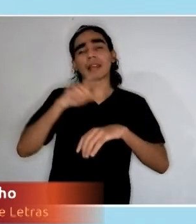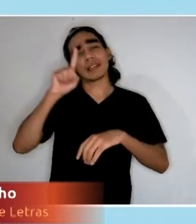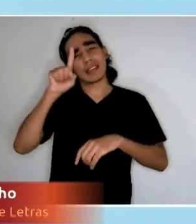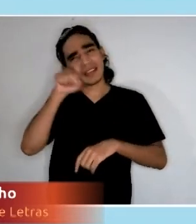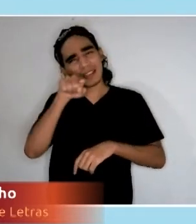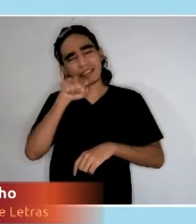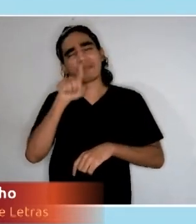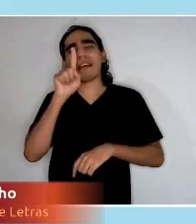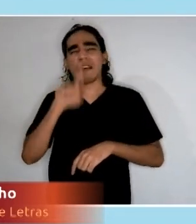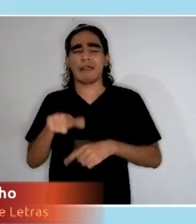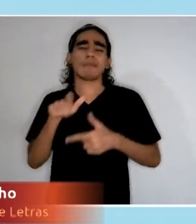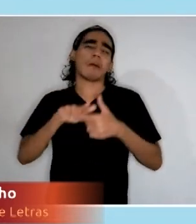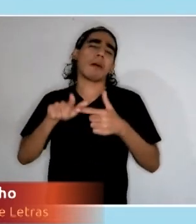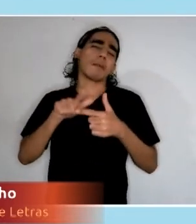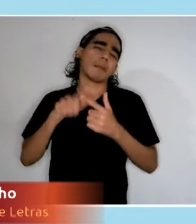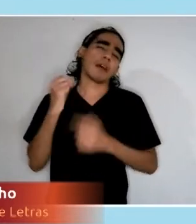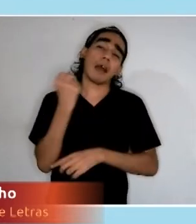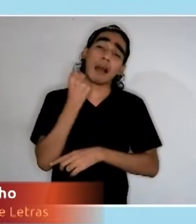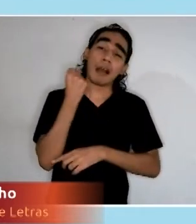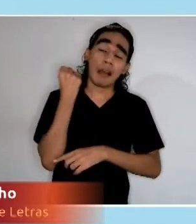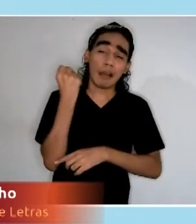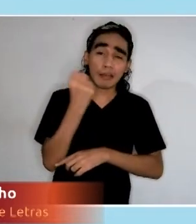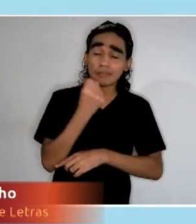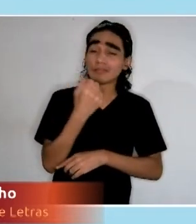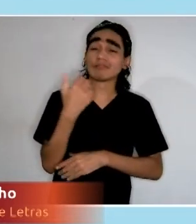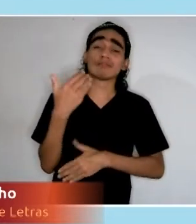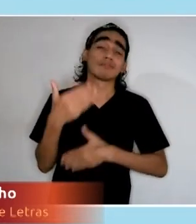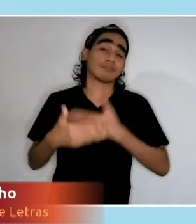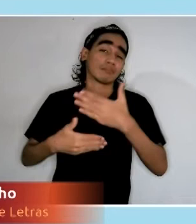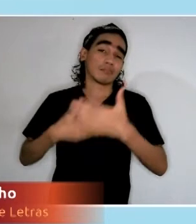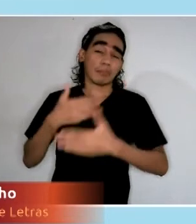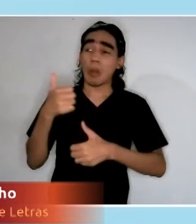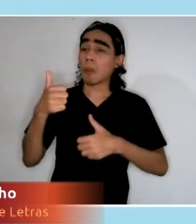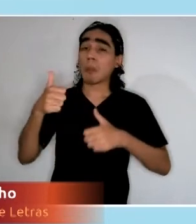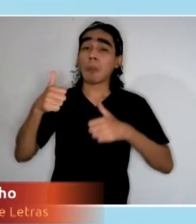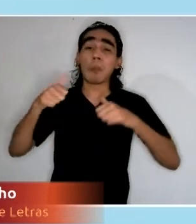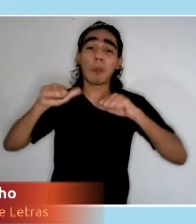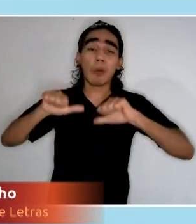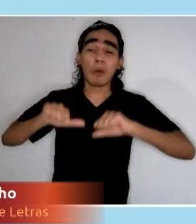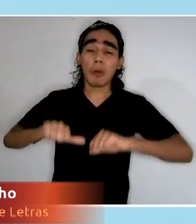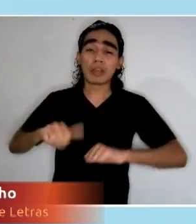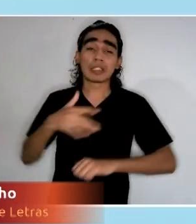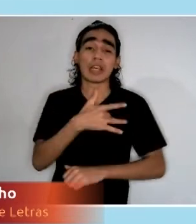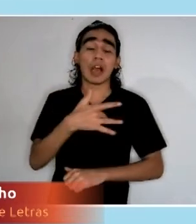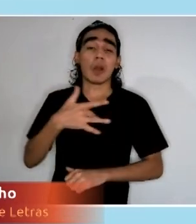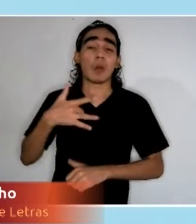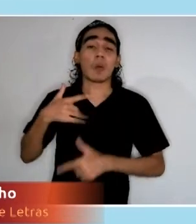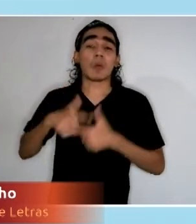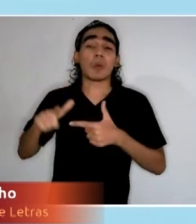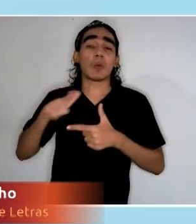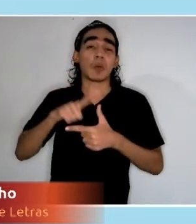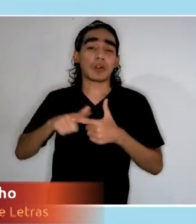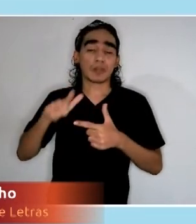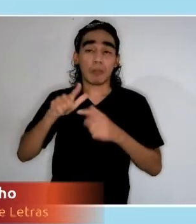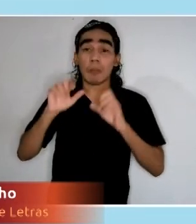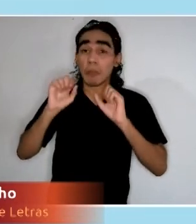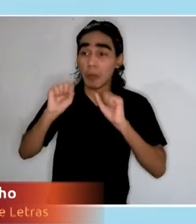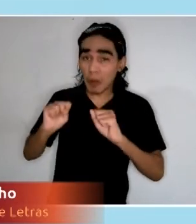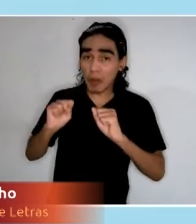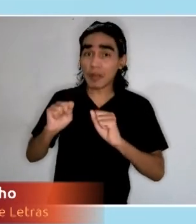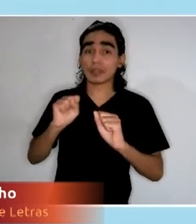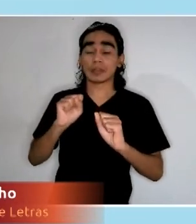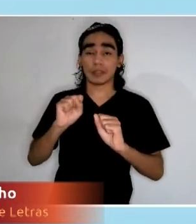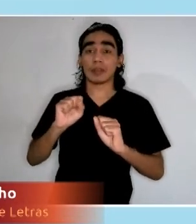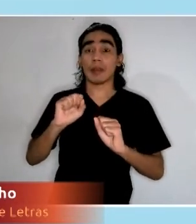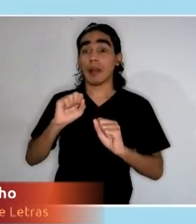esses agravos, esse problema vai gerando problemas de saúde que pressionam, que além de poder chegar à morte, pressionam